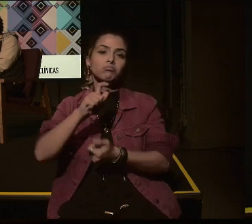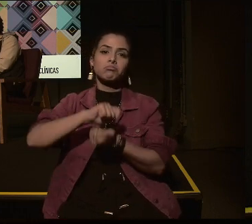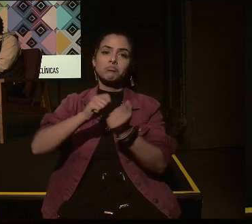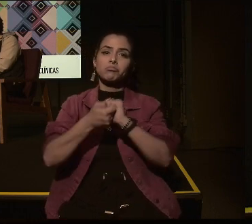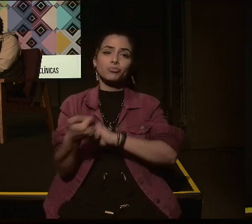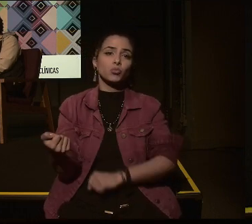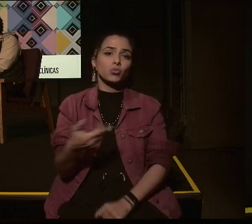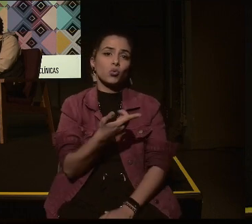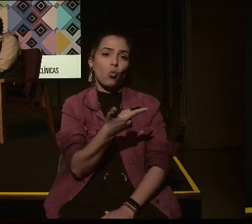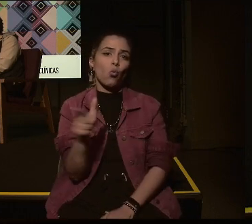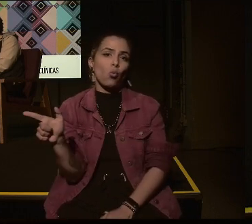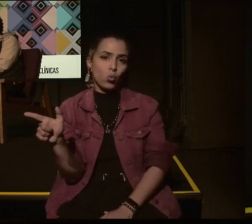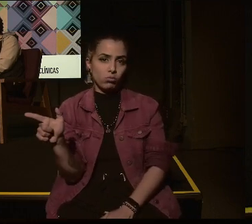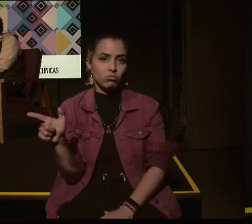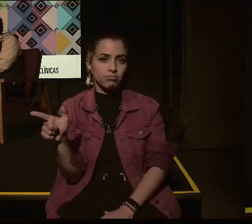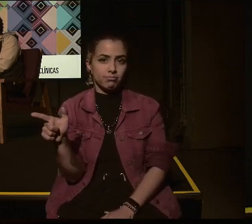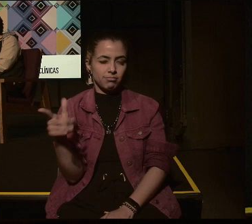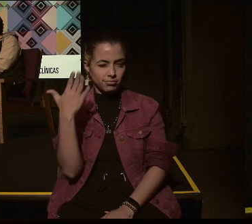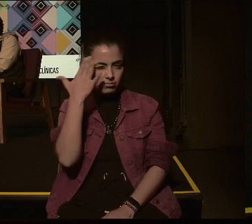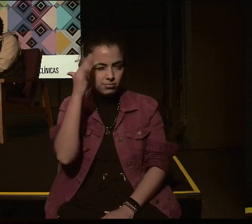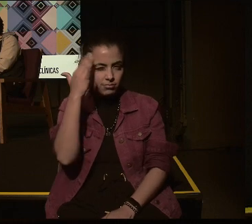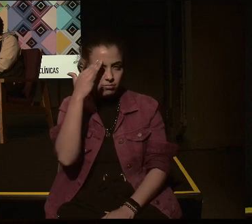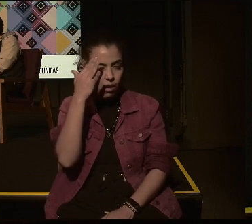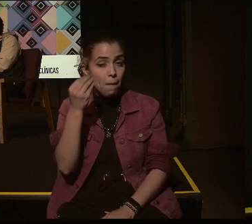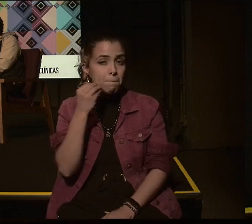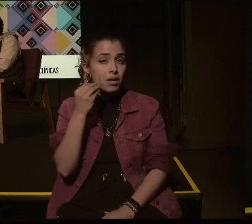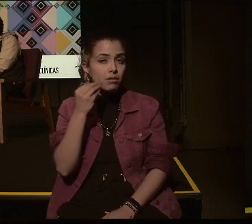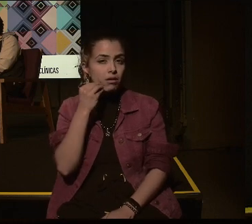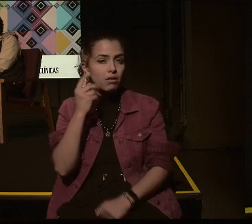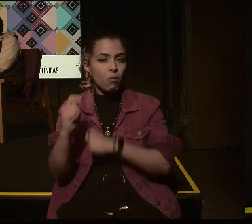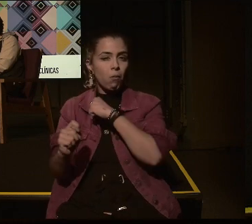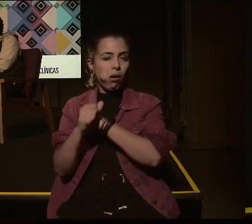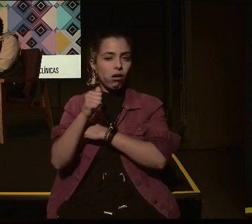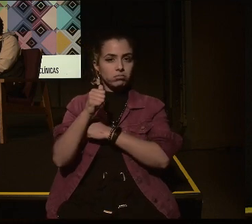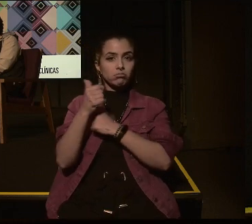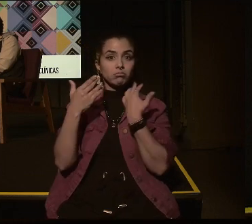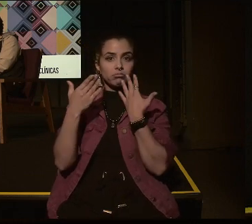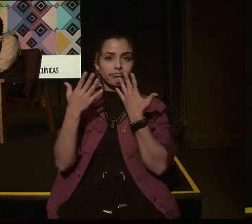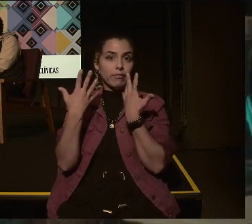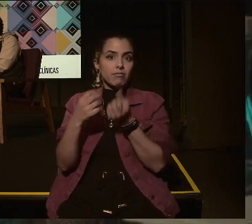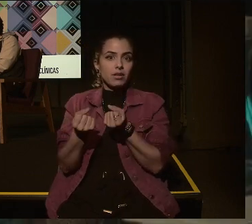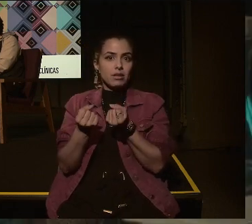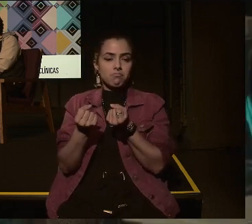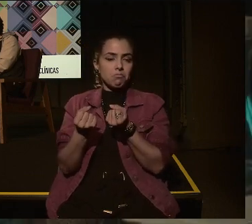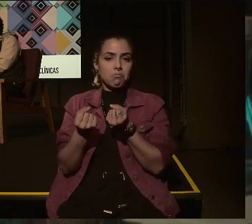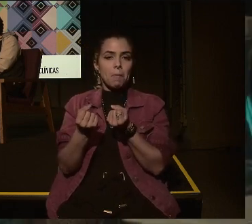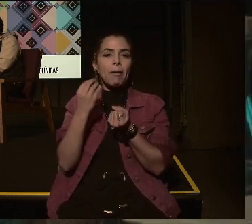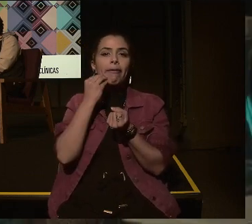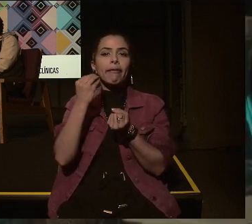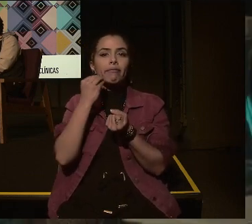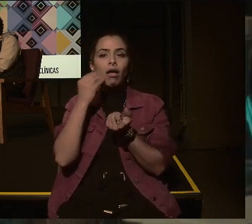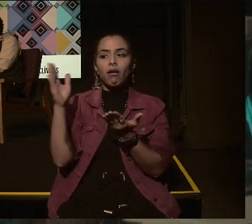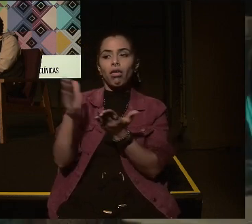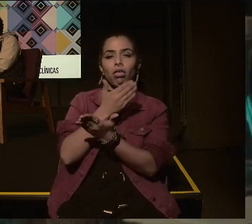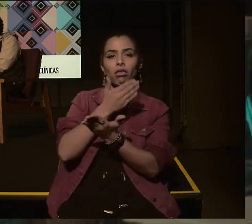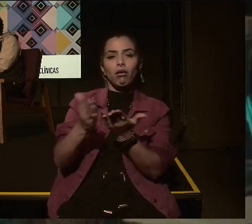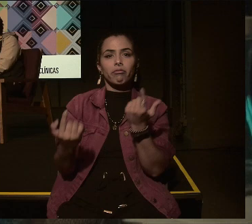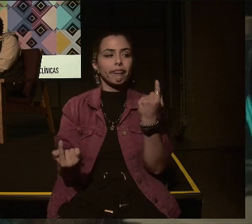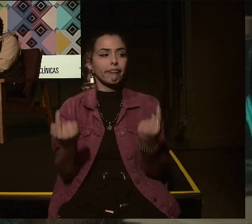para a gente não cair numa cilada binária, como você bem apontou, para não criar a Black